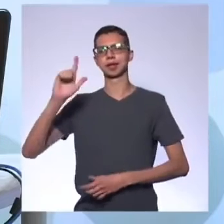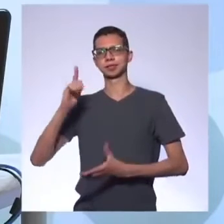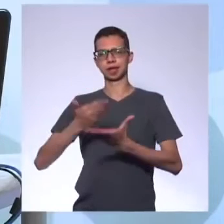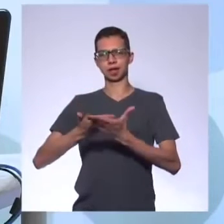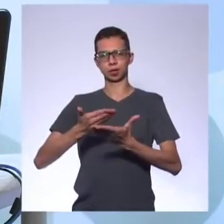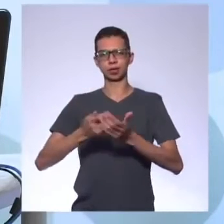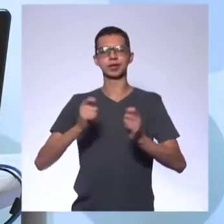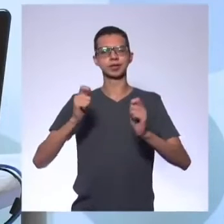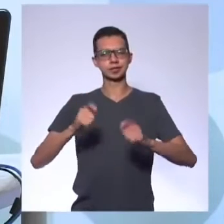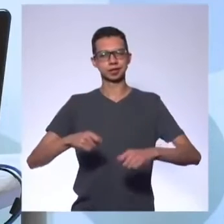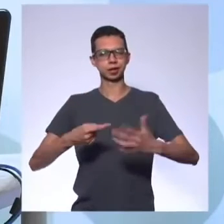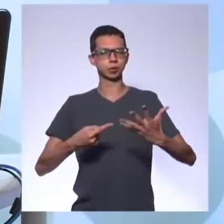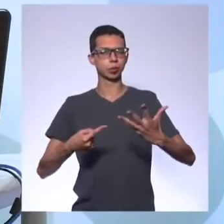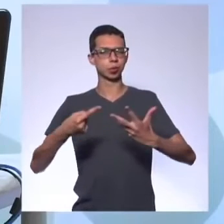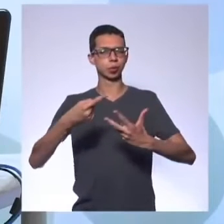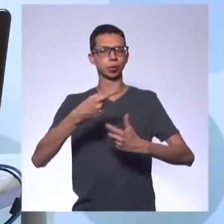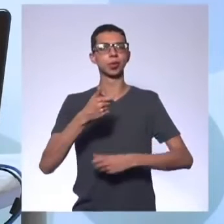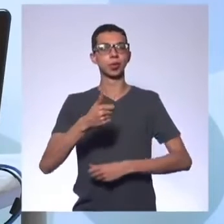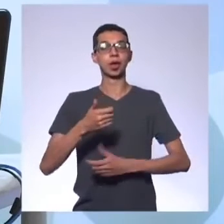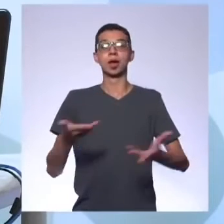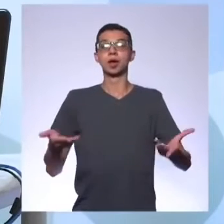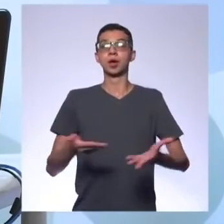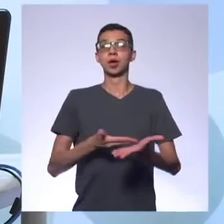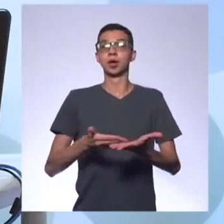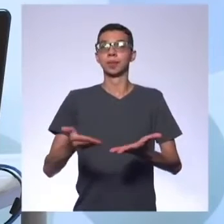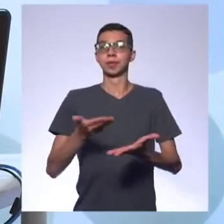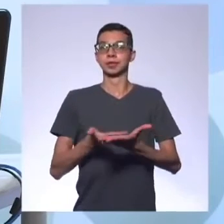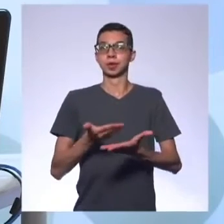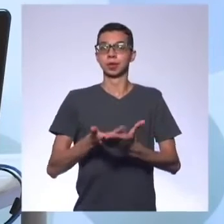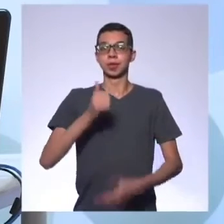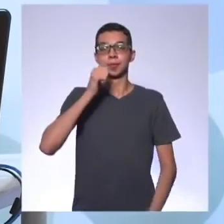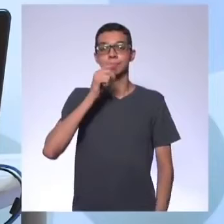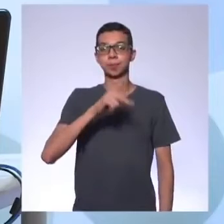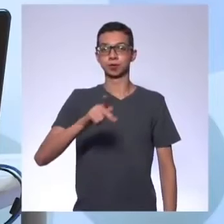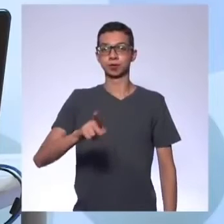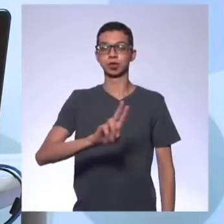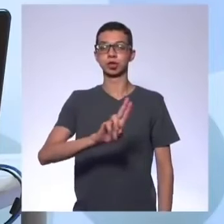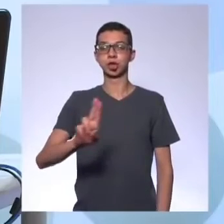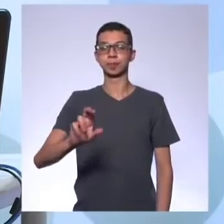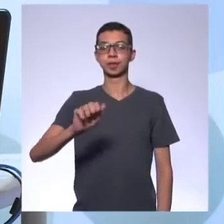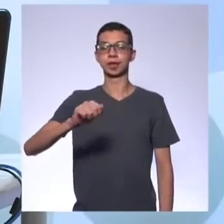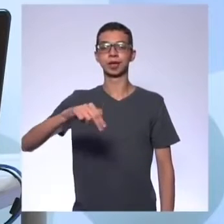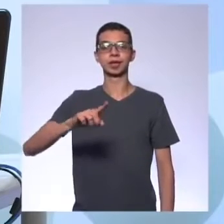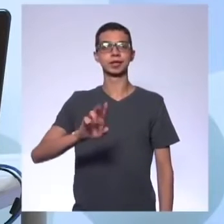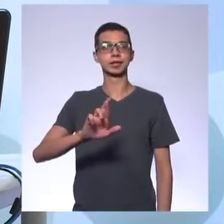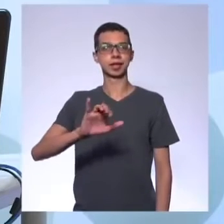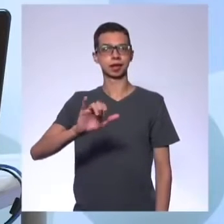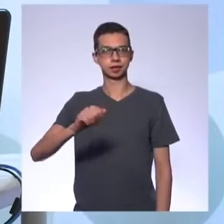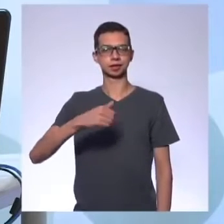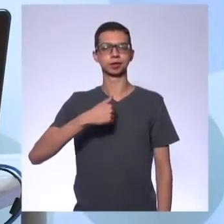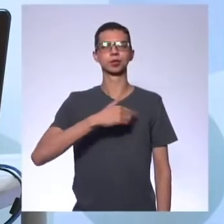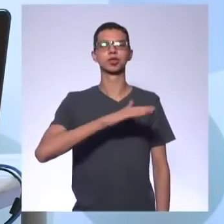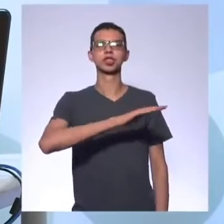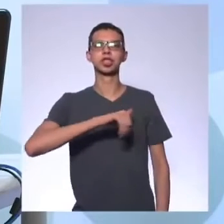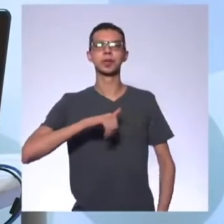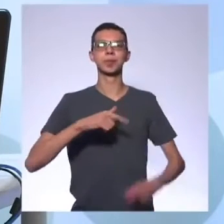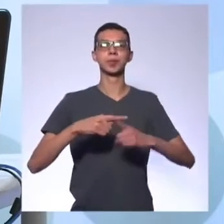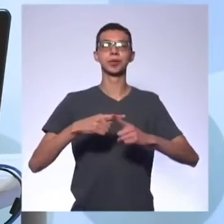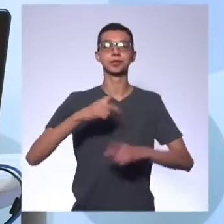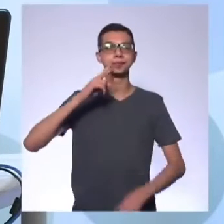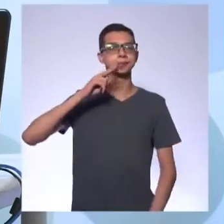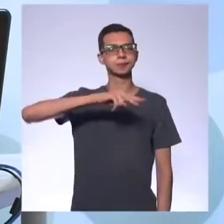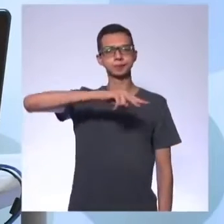gente dar início a essa aula, né, eu vou chamar a professora Andréia, que vai fazer aí a leitura, né, da